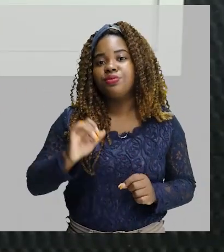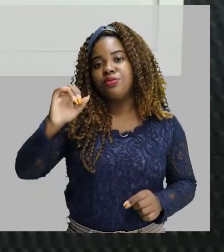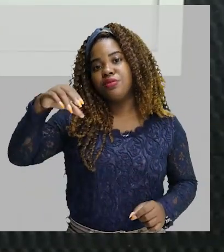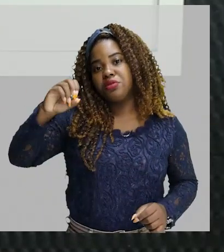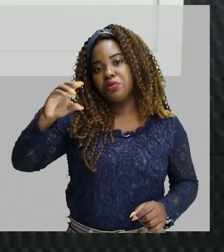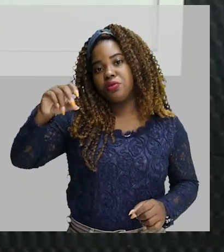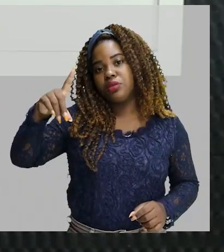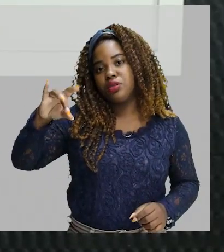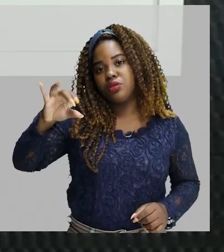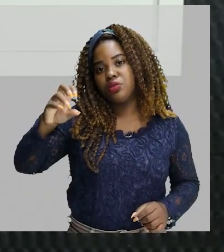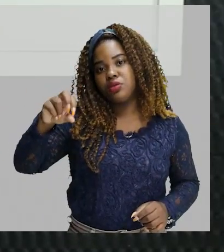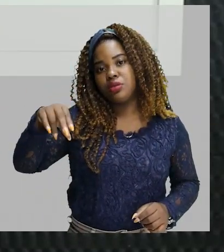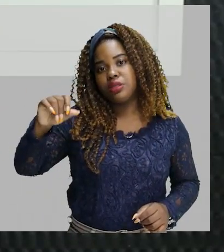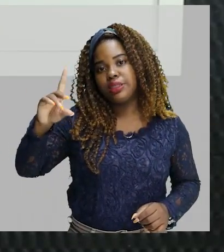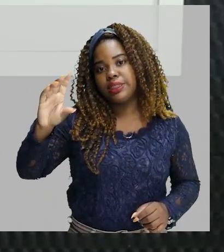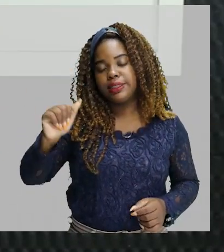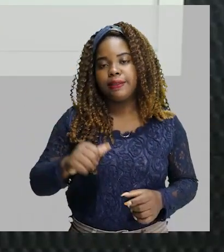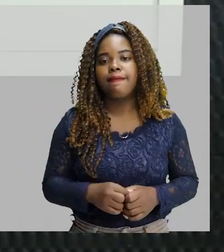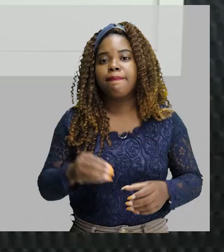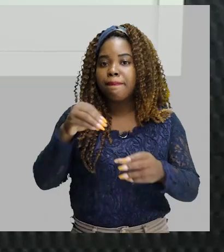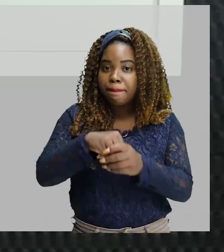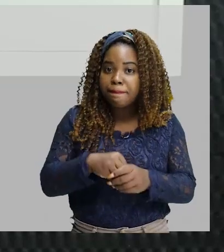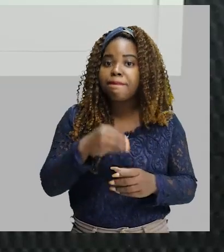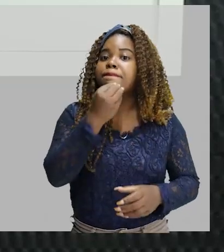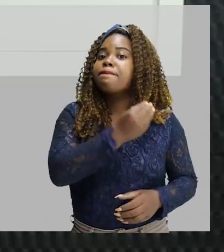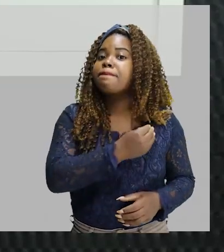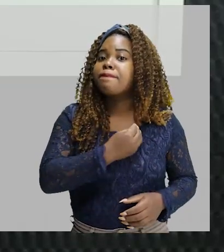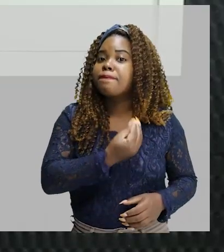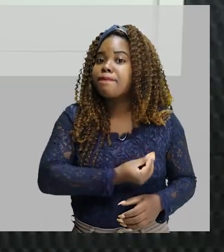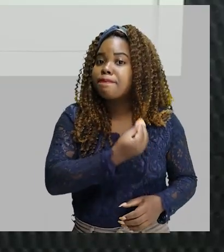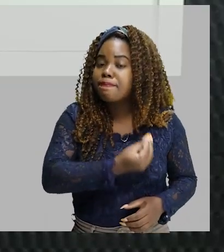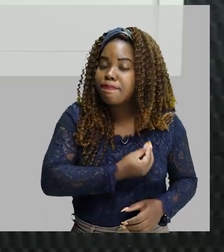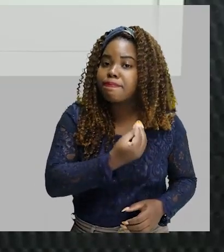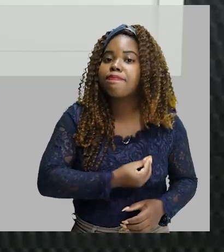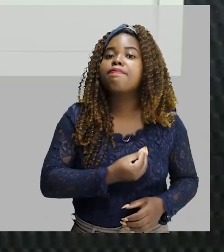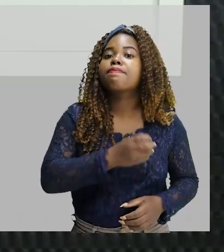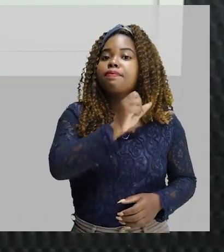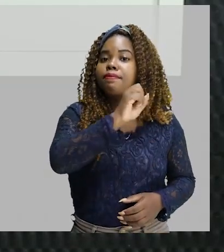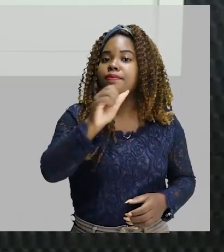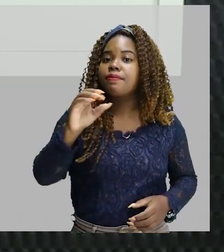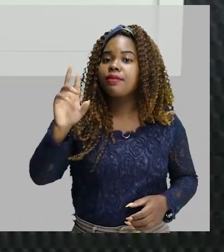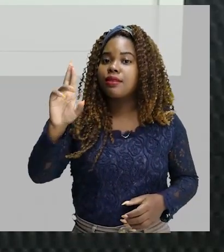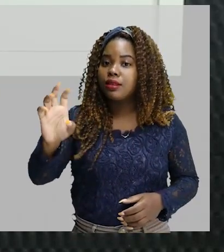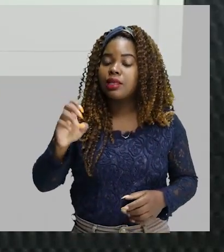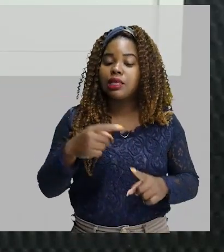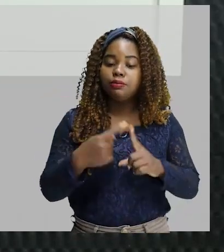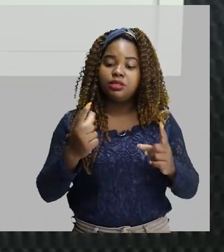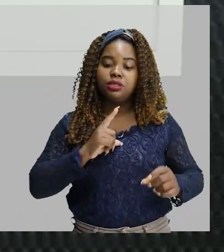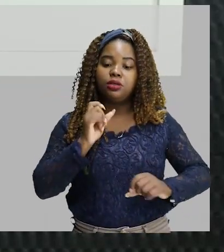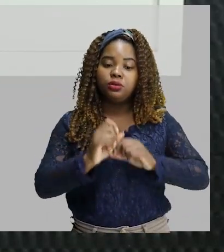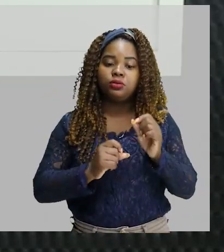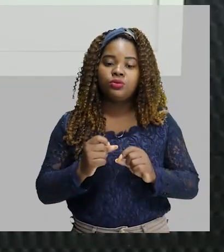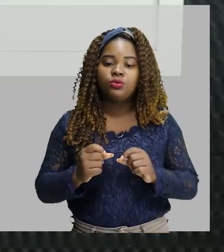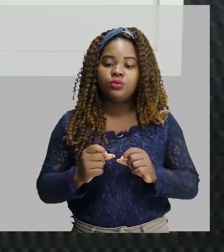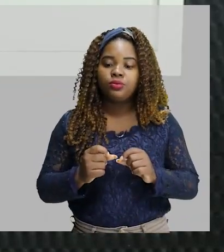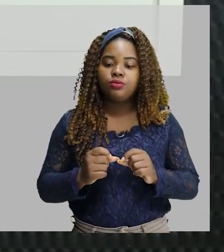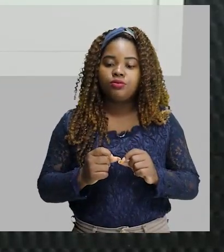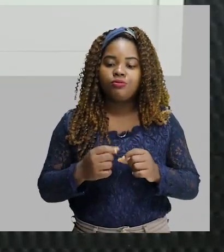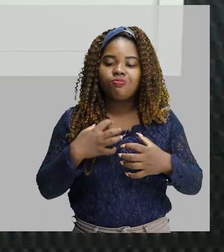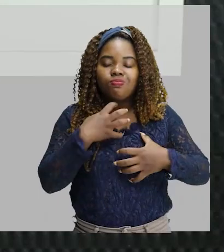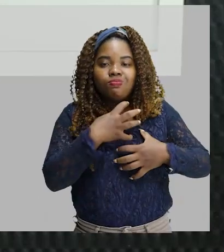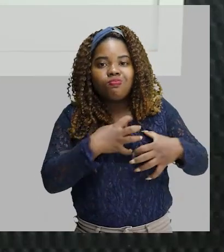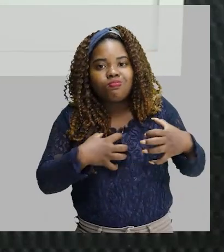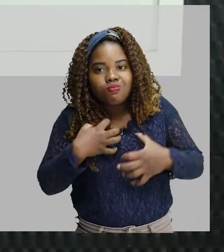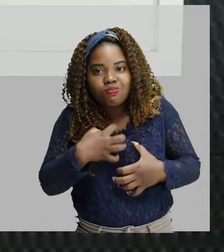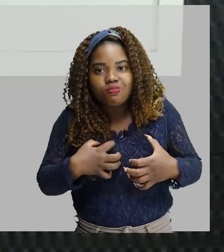coisa interessante dentro do existencialismo sartriano. Só que aqui instaura-se uma angústia, portanto.